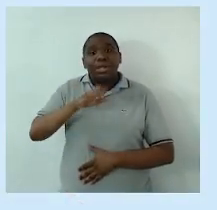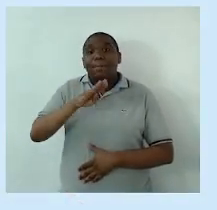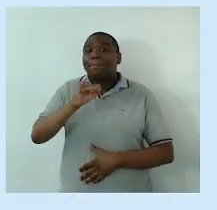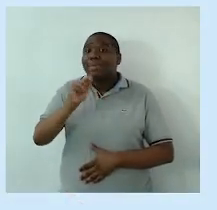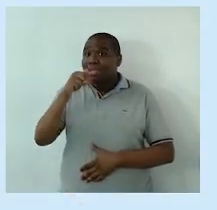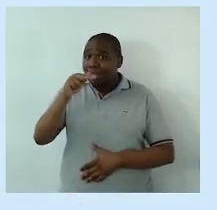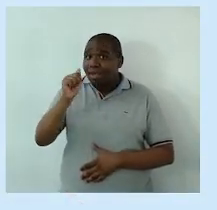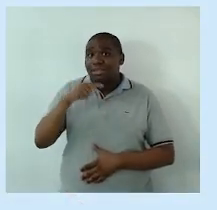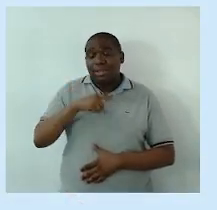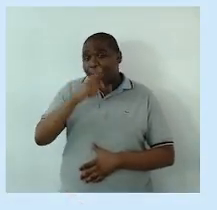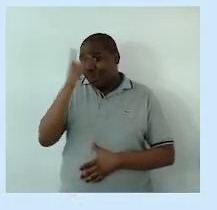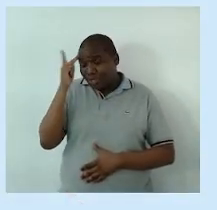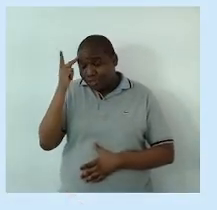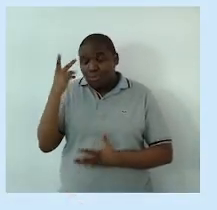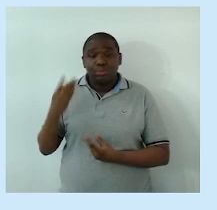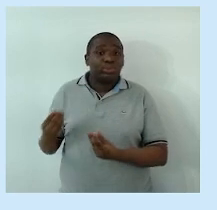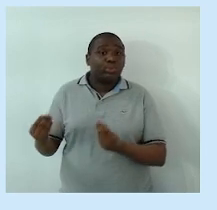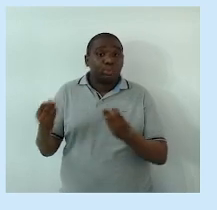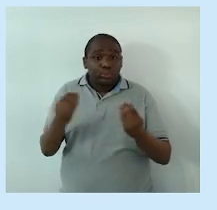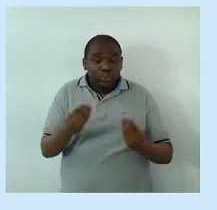pretendentes, né?